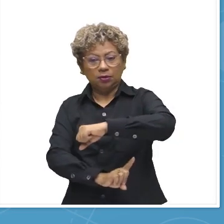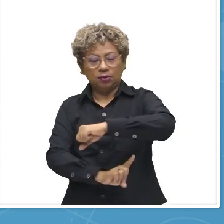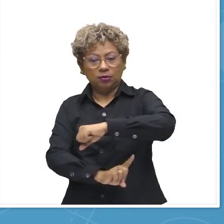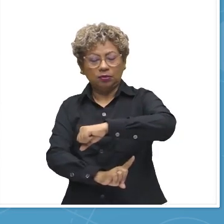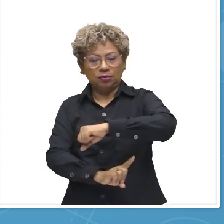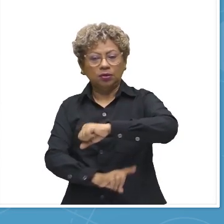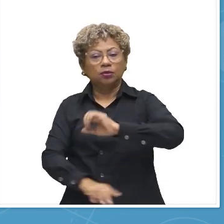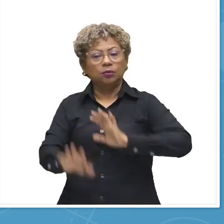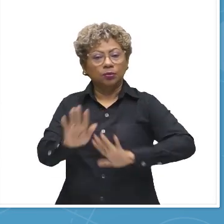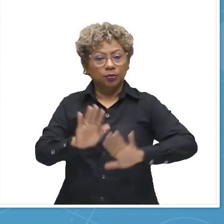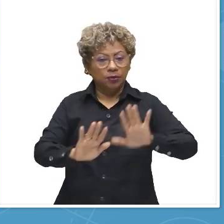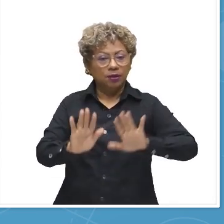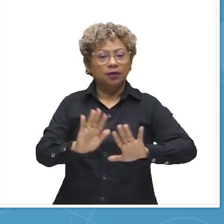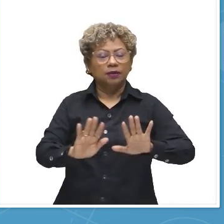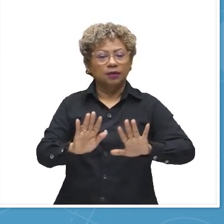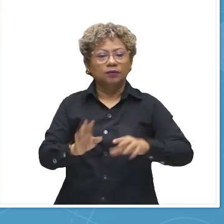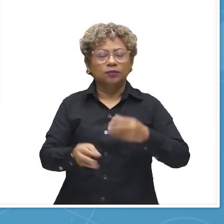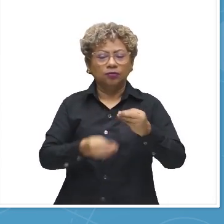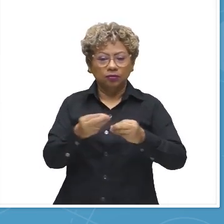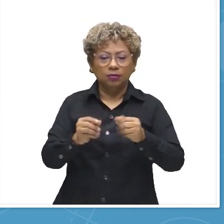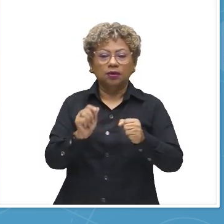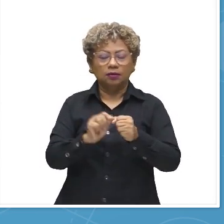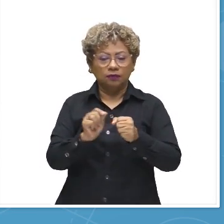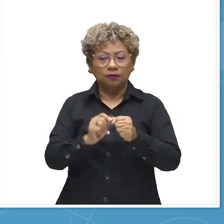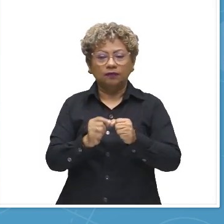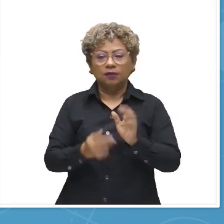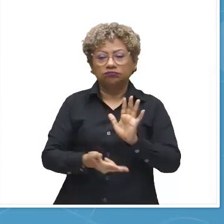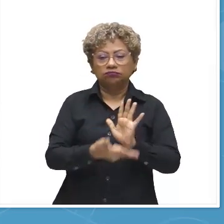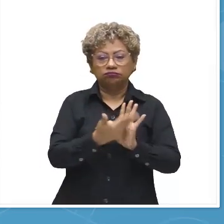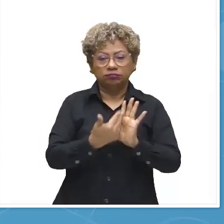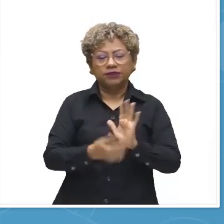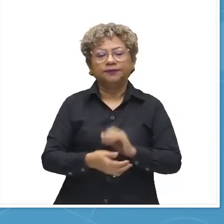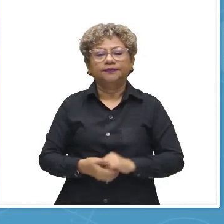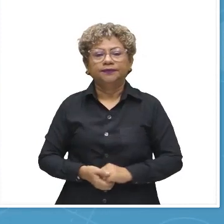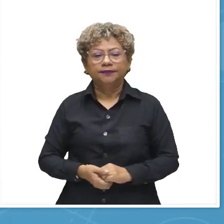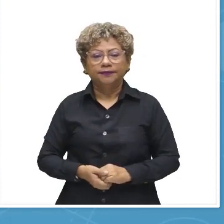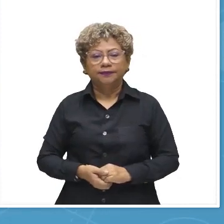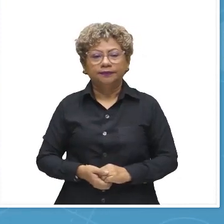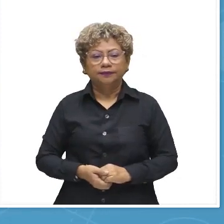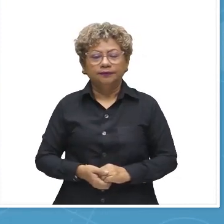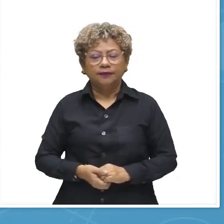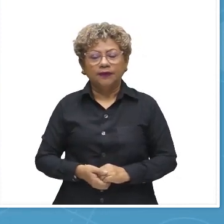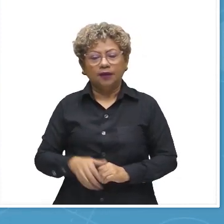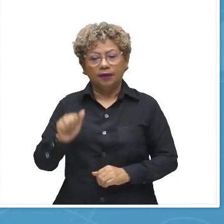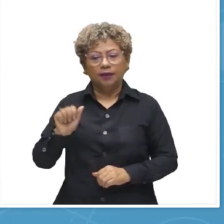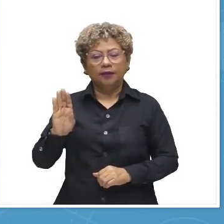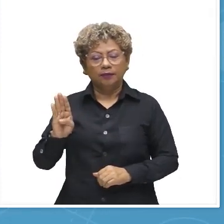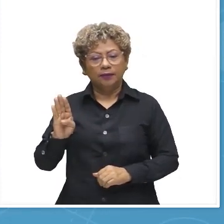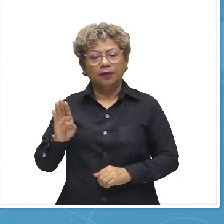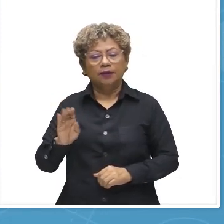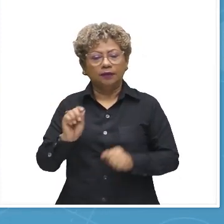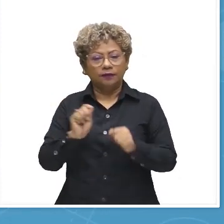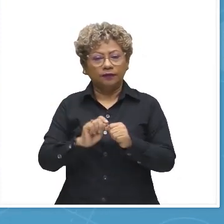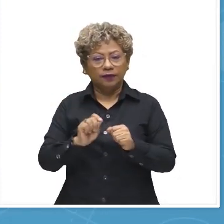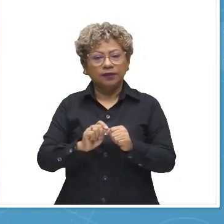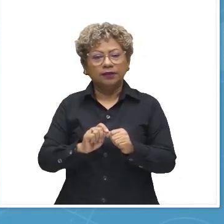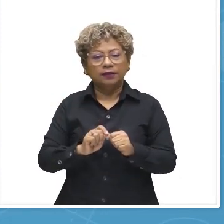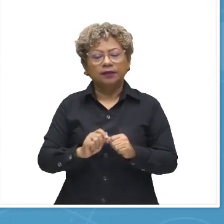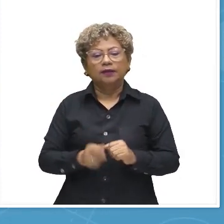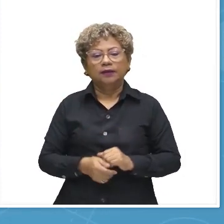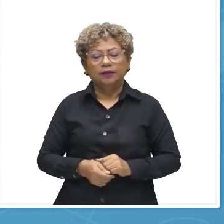eu vou representar isso numa figura, né? A letra A e a B a gente vai ver como é que representa, tá? Mas a letra C eu quero